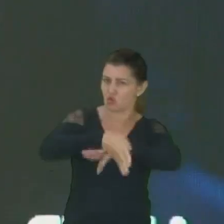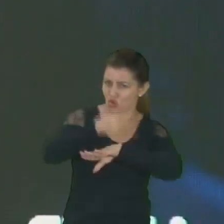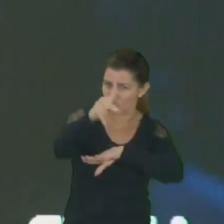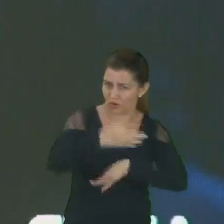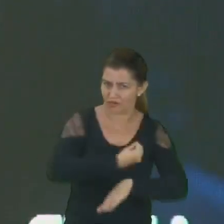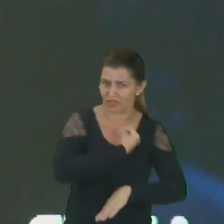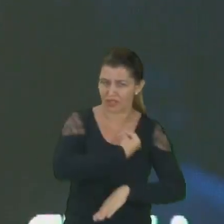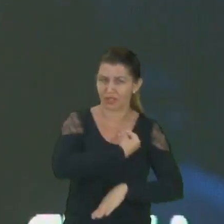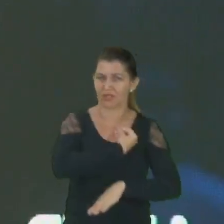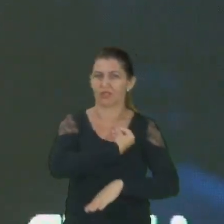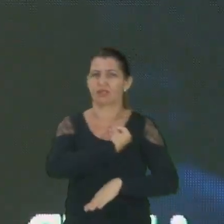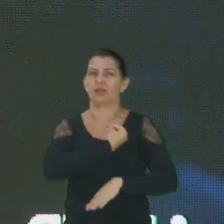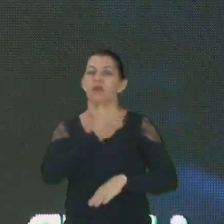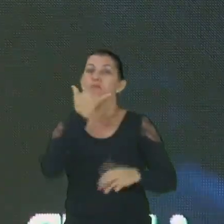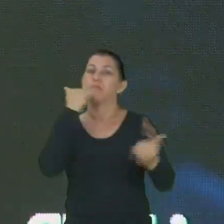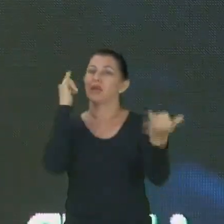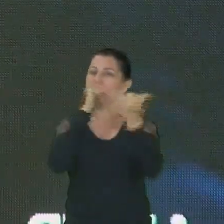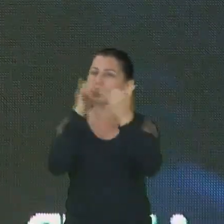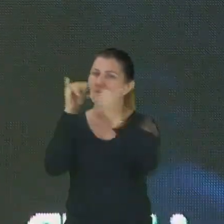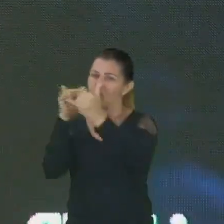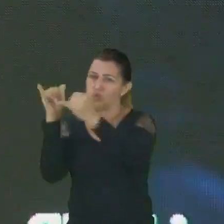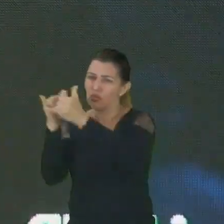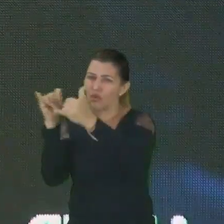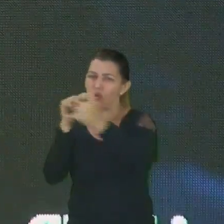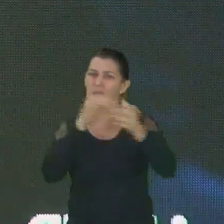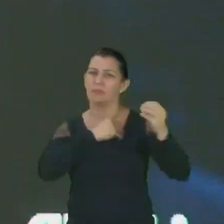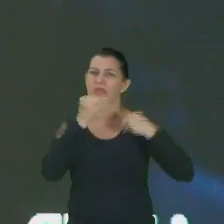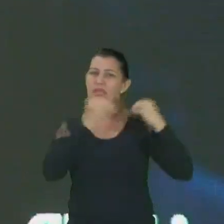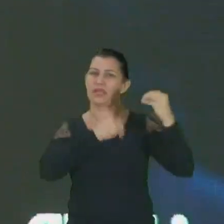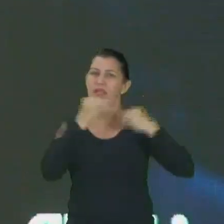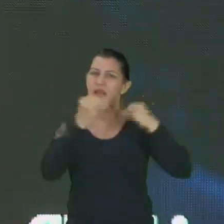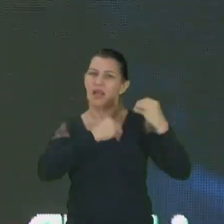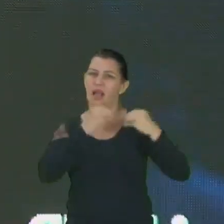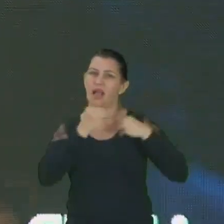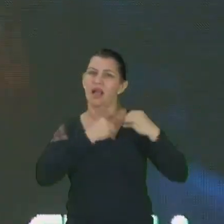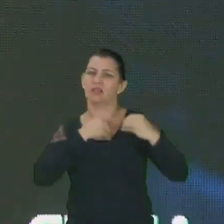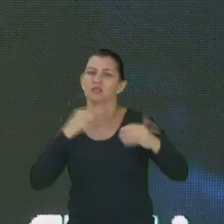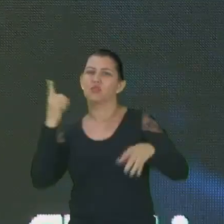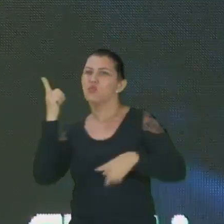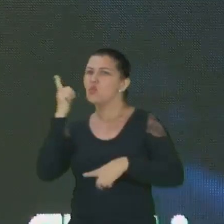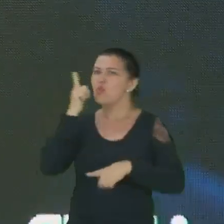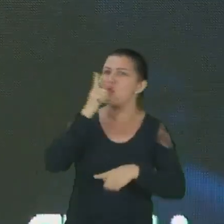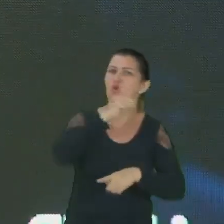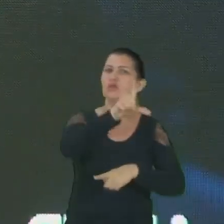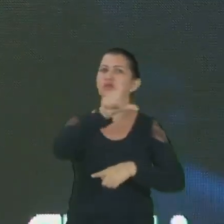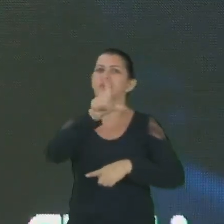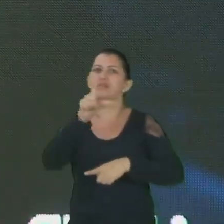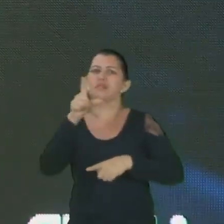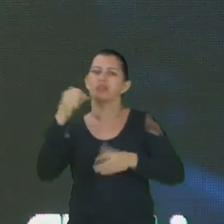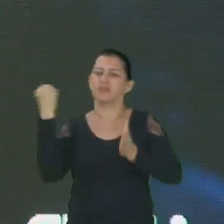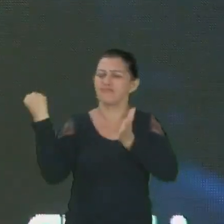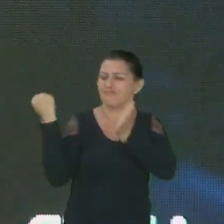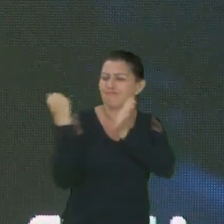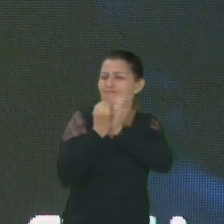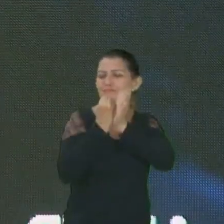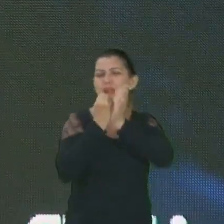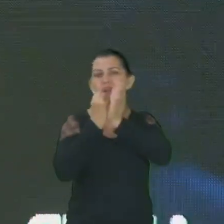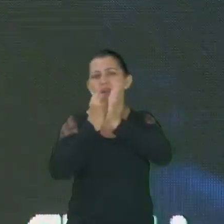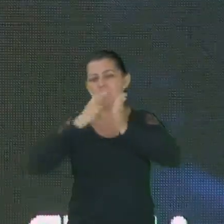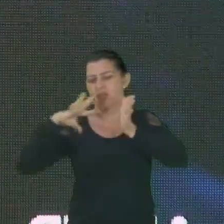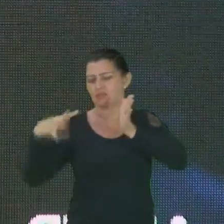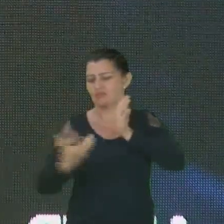história, um dia Ele perdoou os nossos pecados, um dia Ele escreveu o nosso nome no livro da vida e nós passamos a